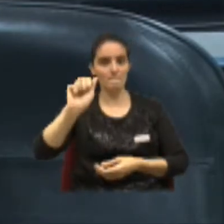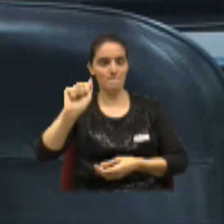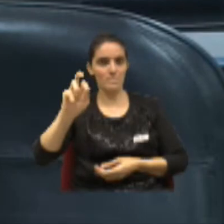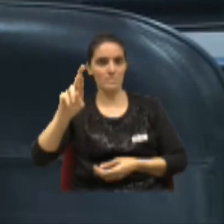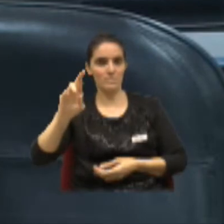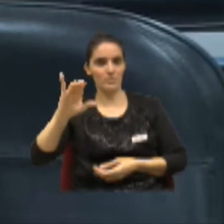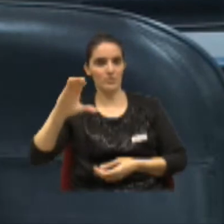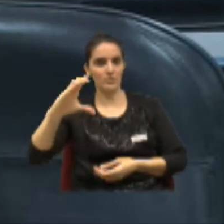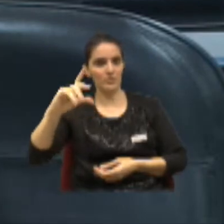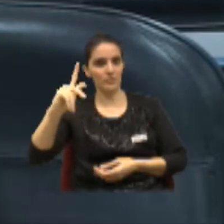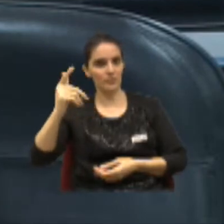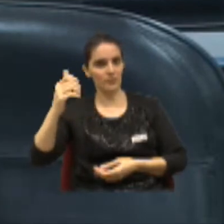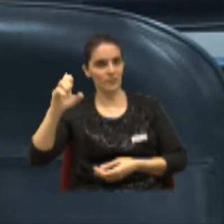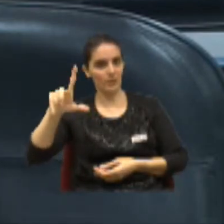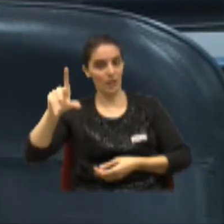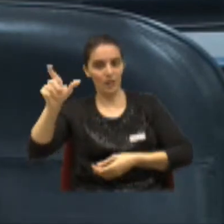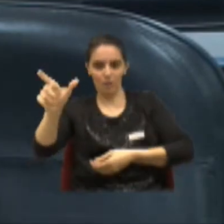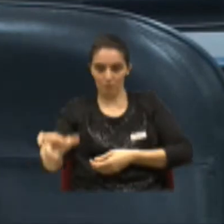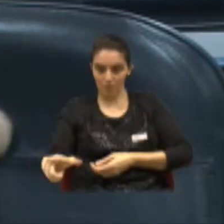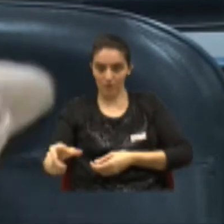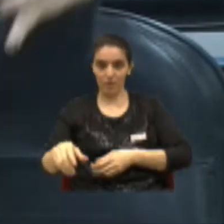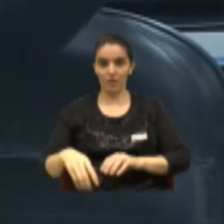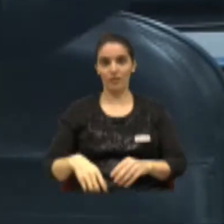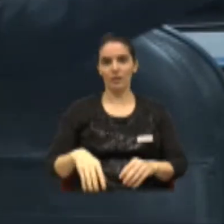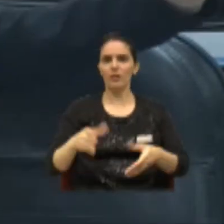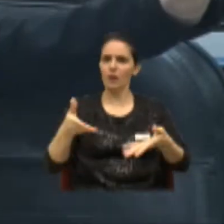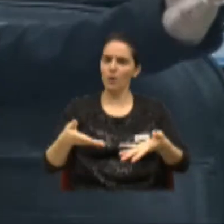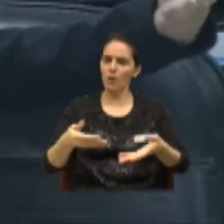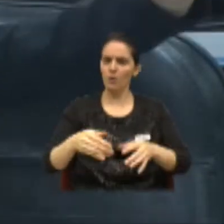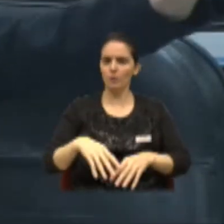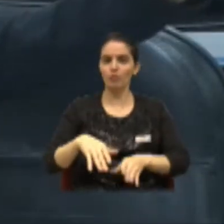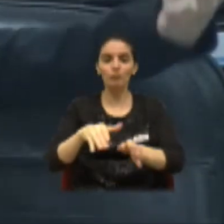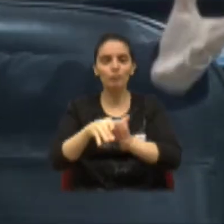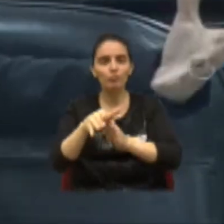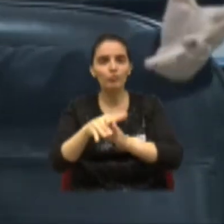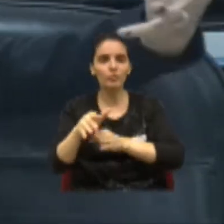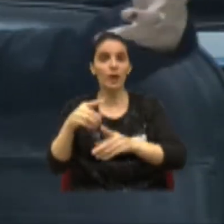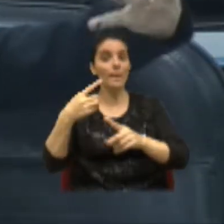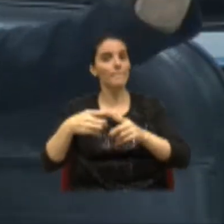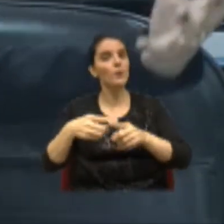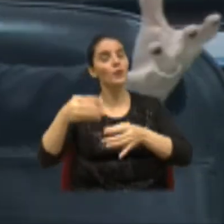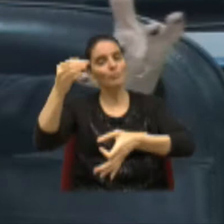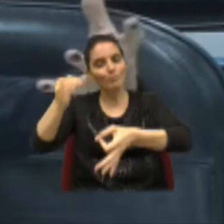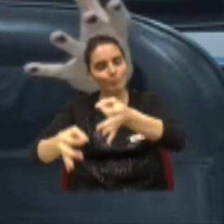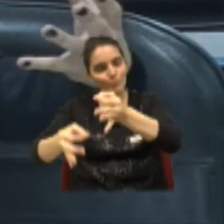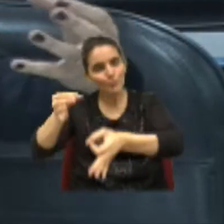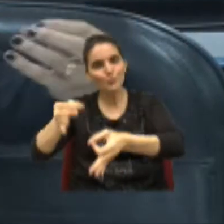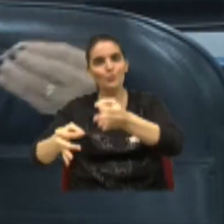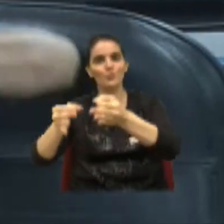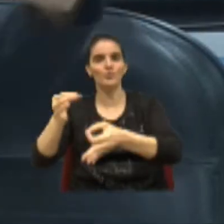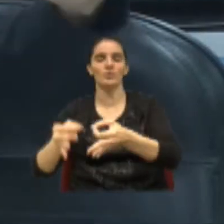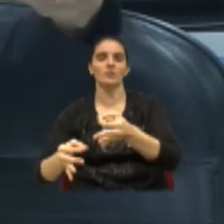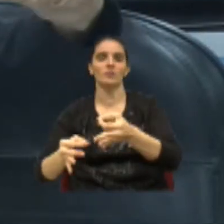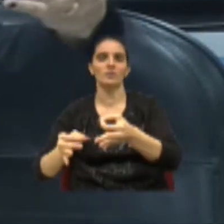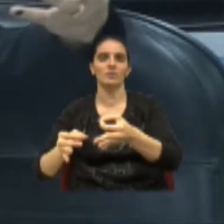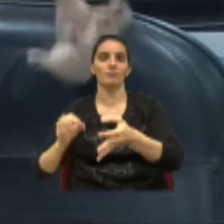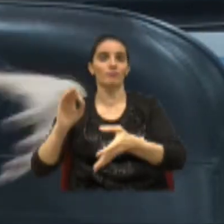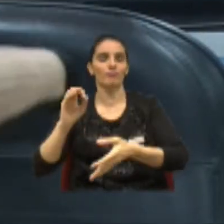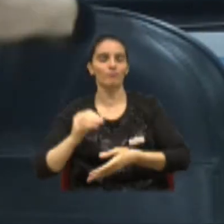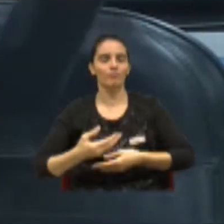técnico, justamente pelo fato de que no judiciário é que essas demandas acabam